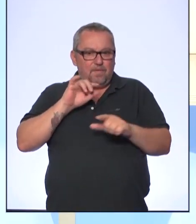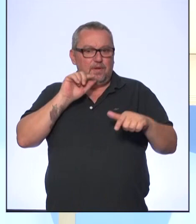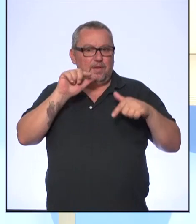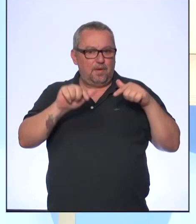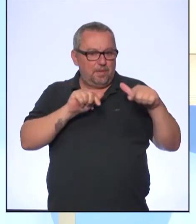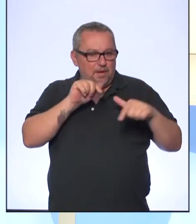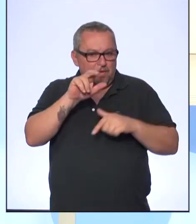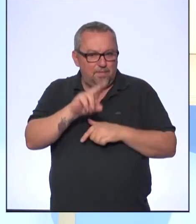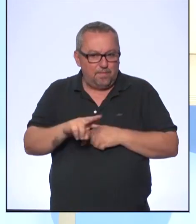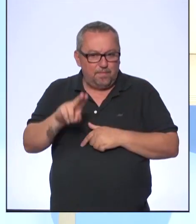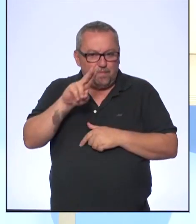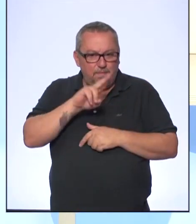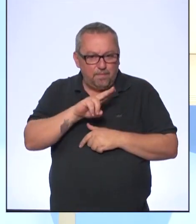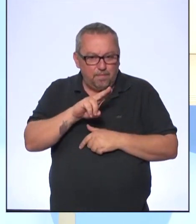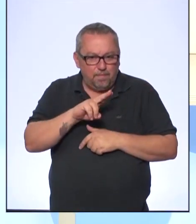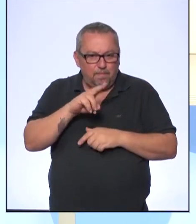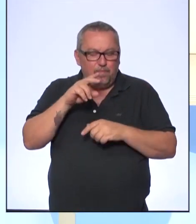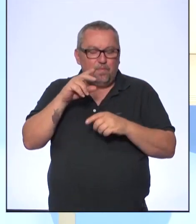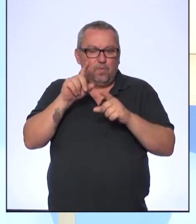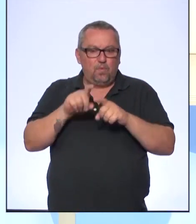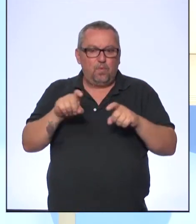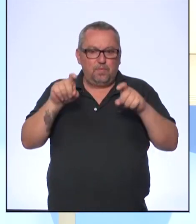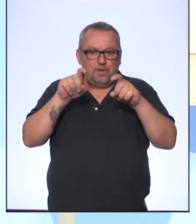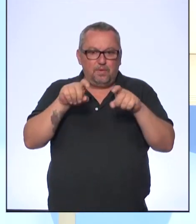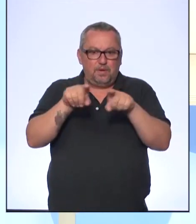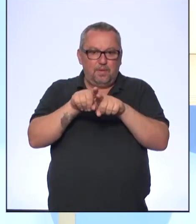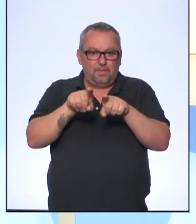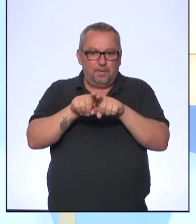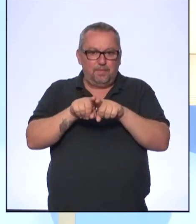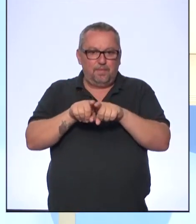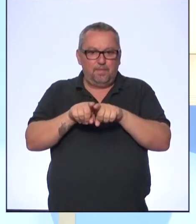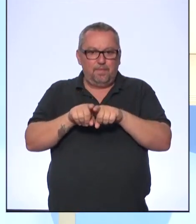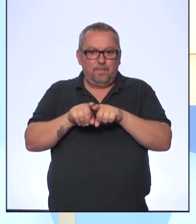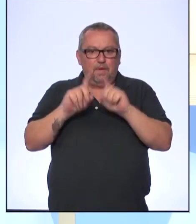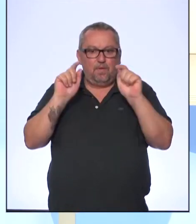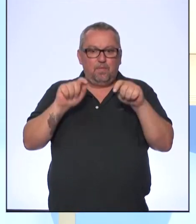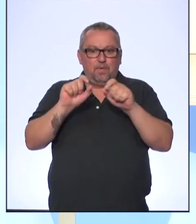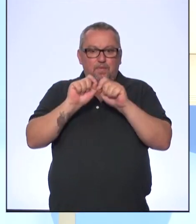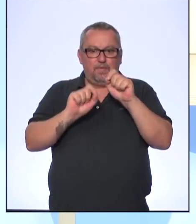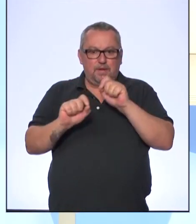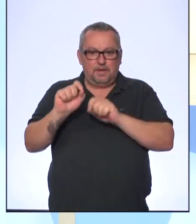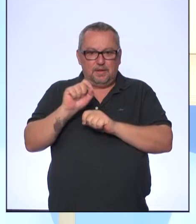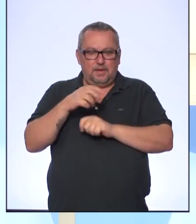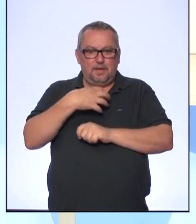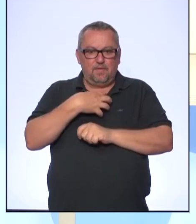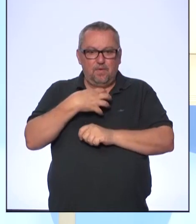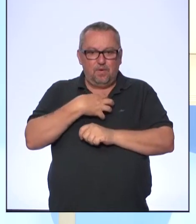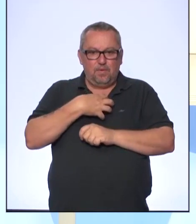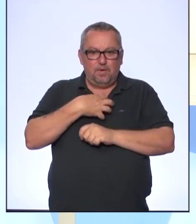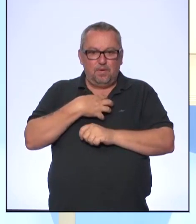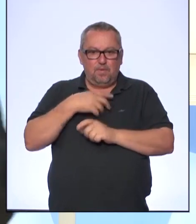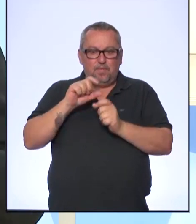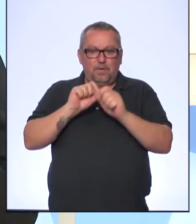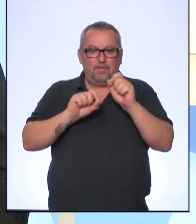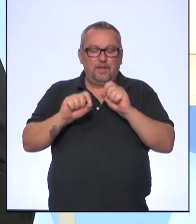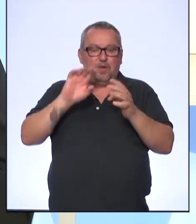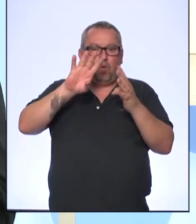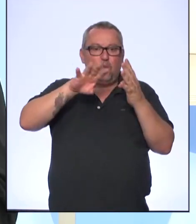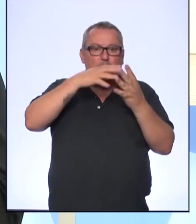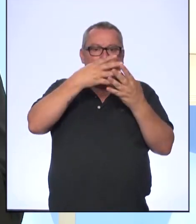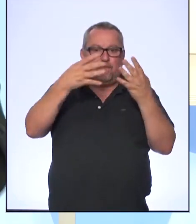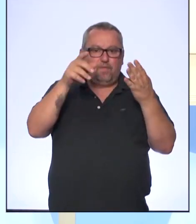vão utilizar o computador, dependendo da área de vocês, né? E a gente pode utilizar essa forma para construir um gráfico. Então, eu